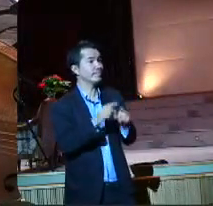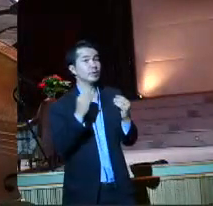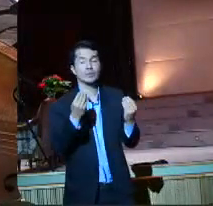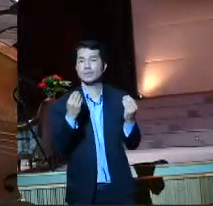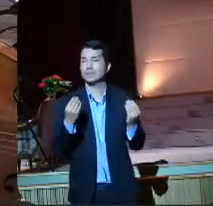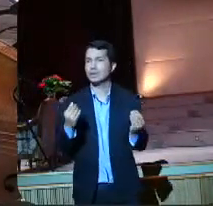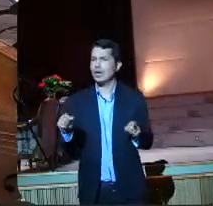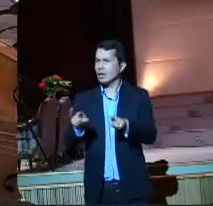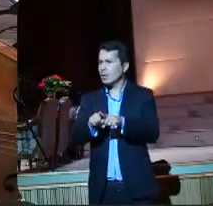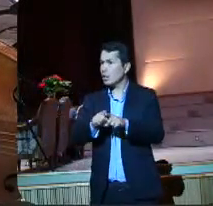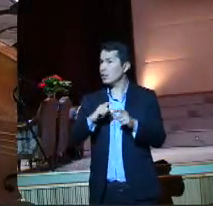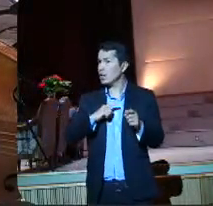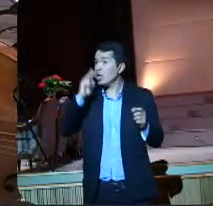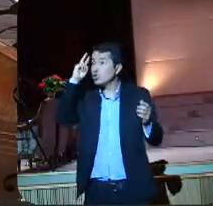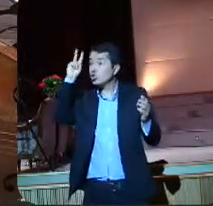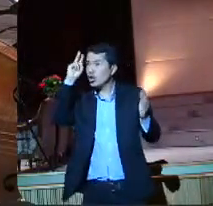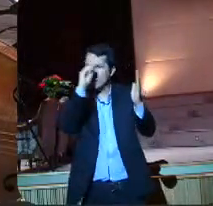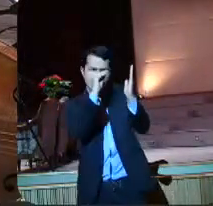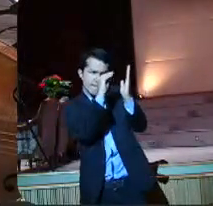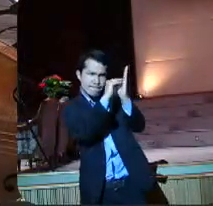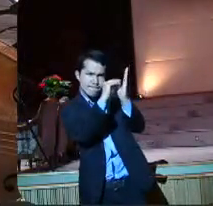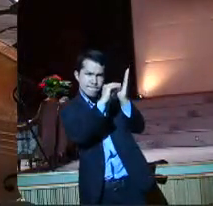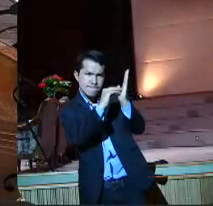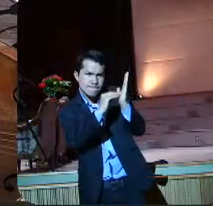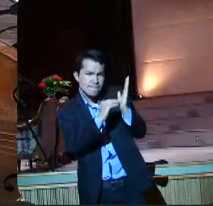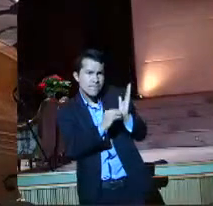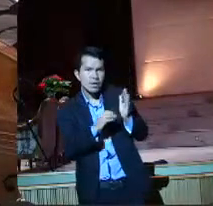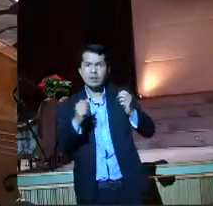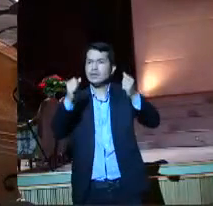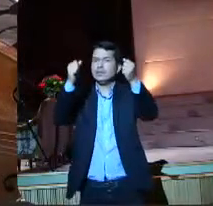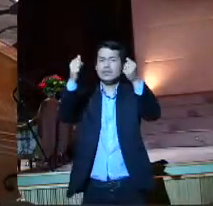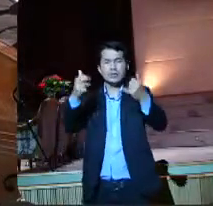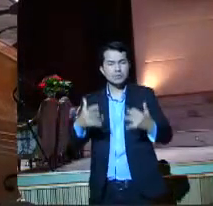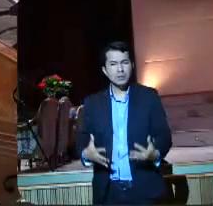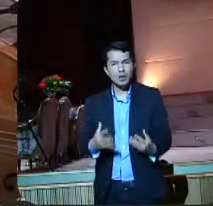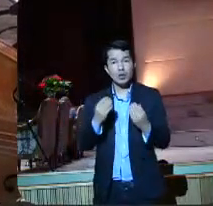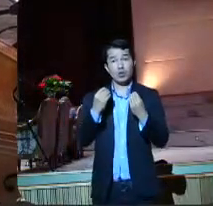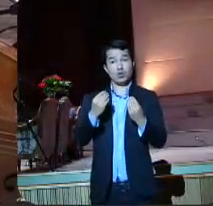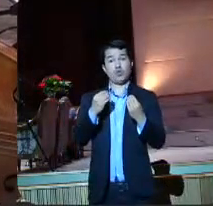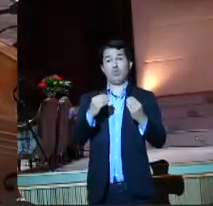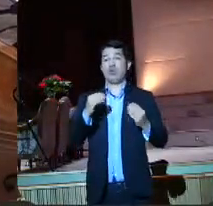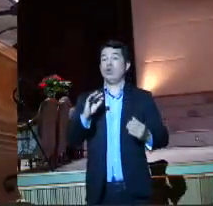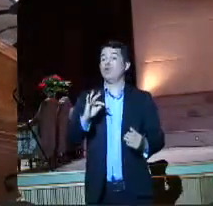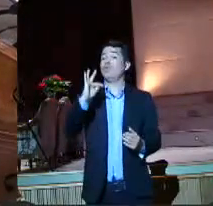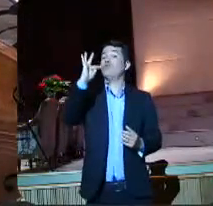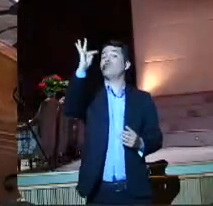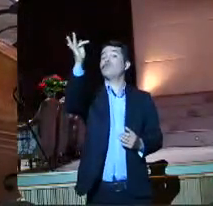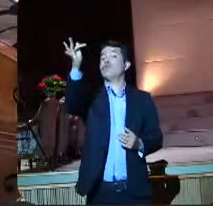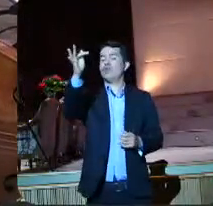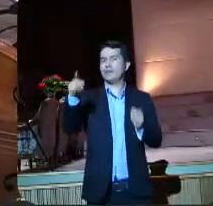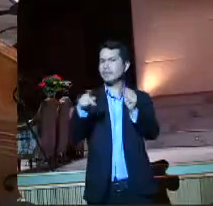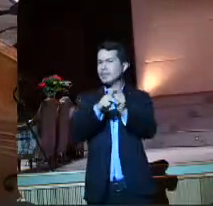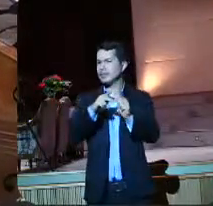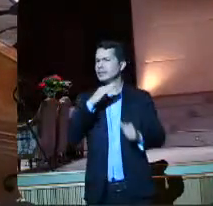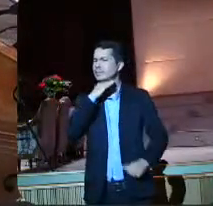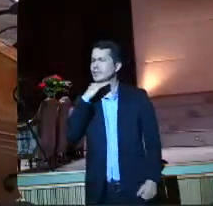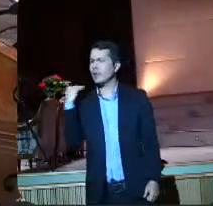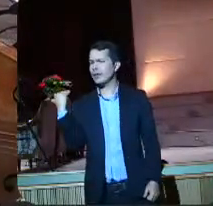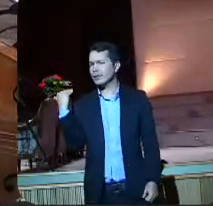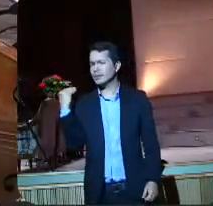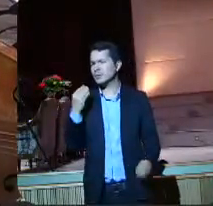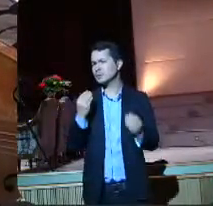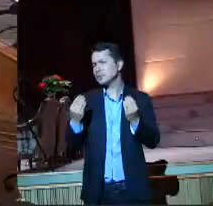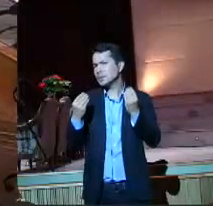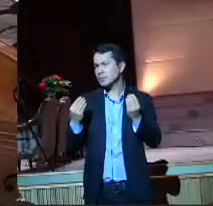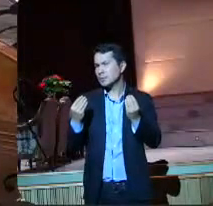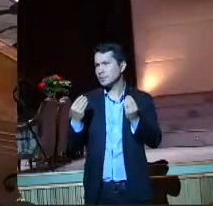que os registros da Bíblia vão falar a respeito disso, da morte que vai glorificar o Senhor, que Pedro iria morrer